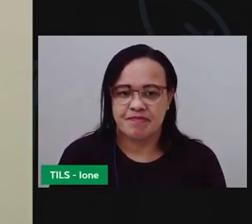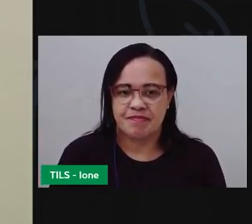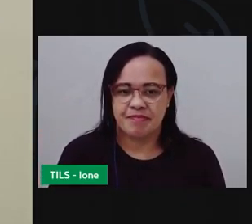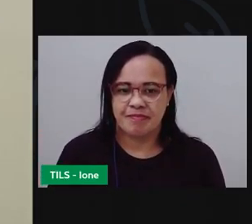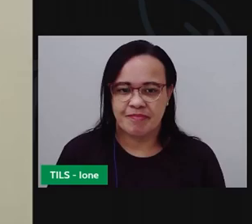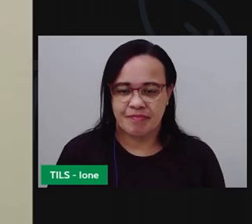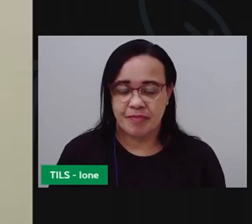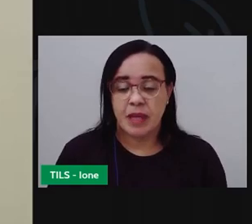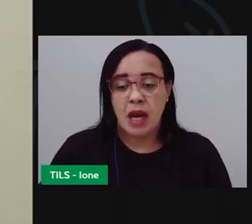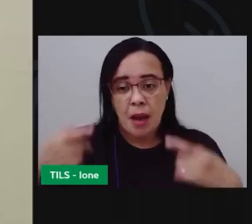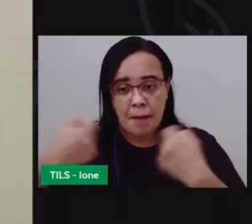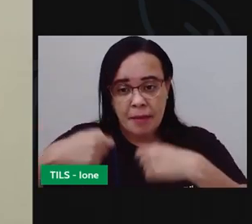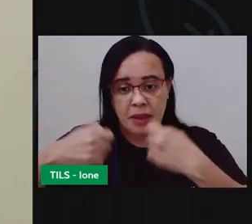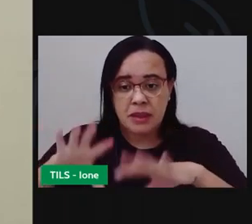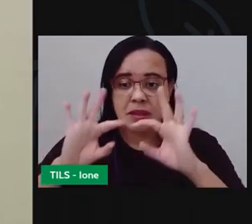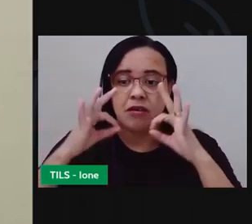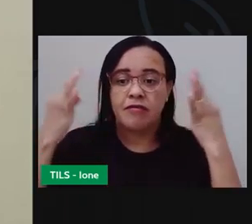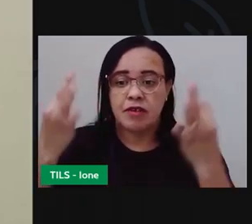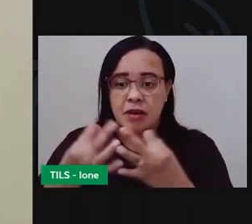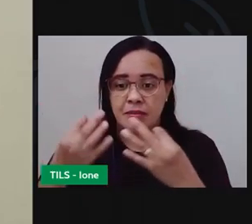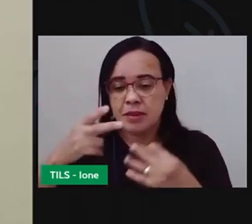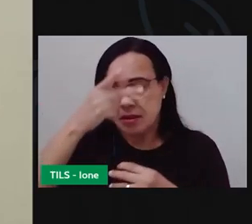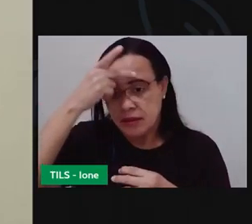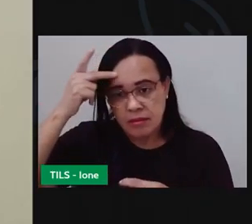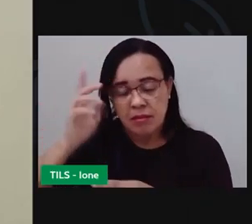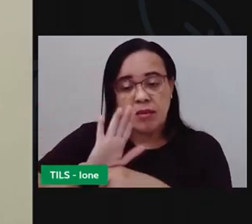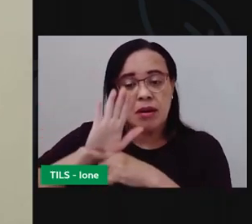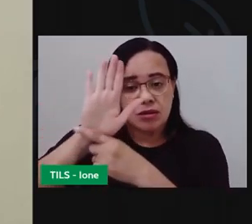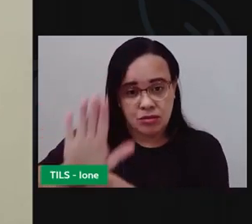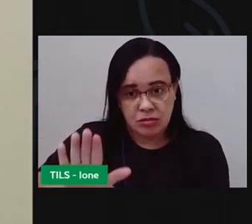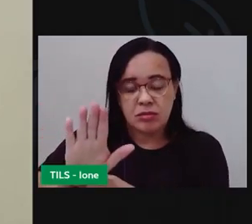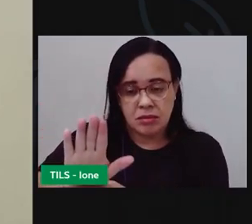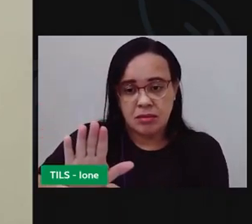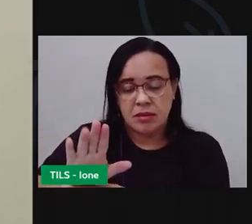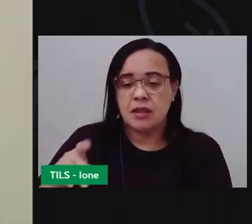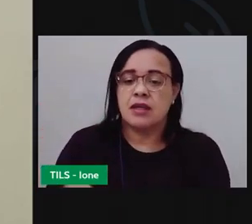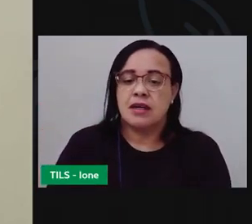ajuda de um responsável. Vai precisar de fita adesiva também.